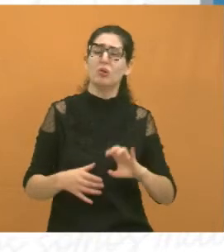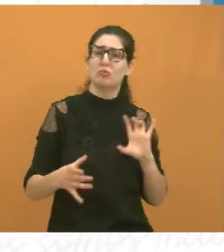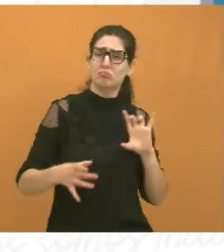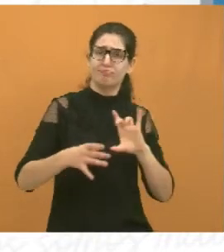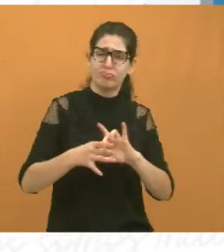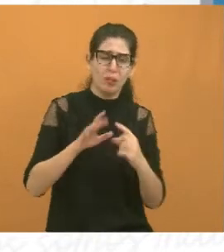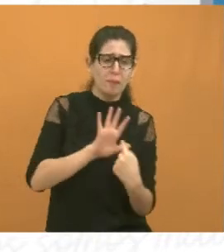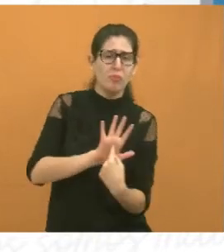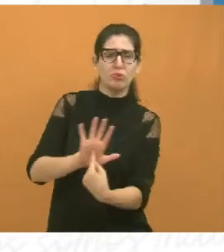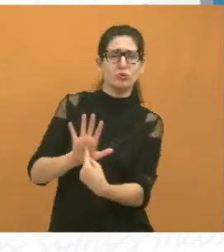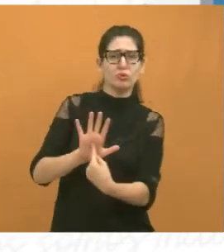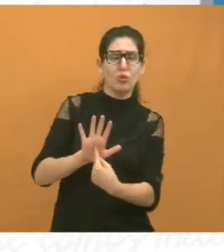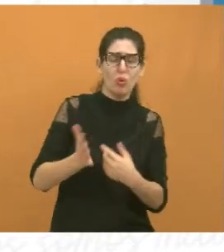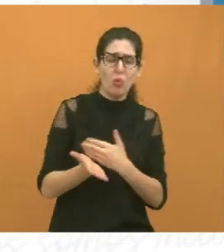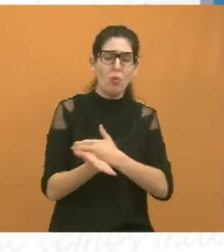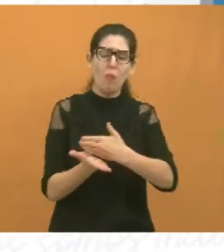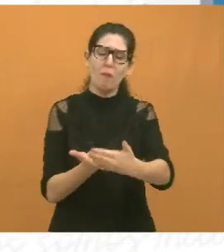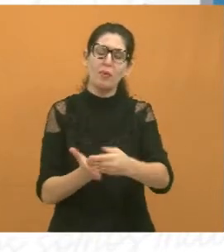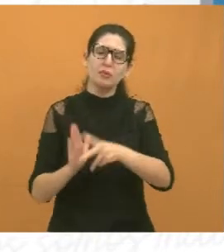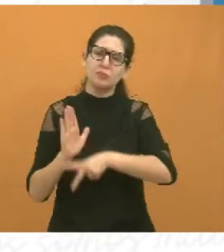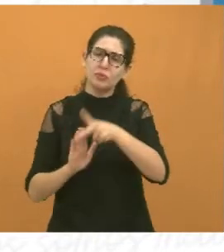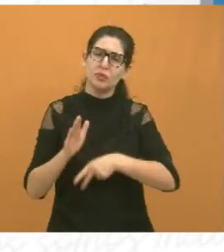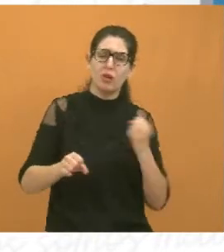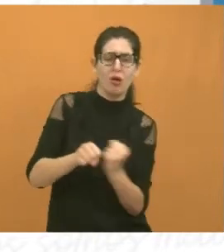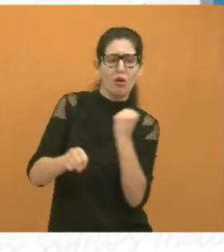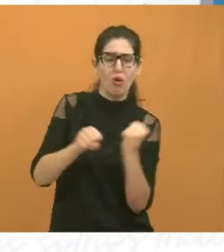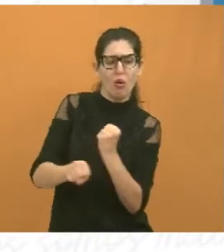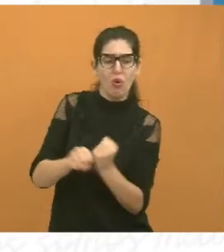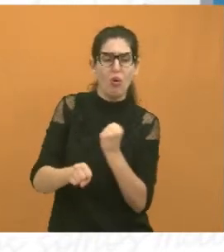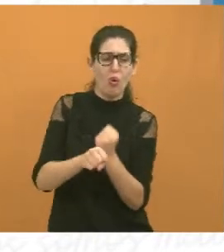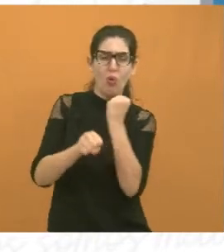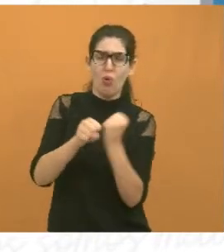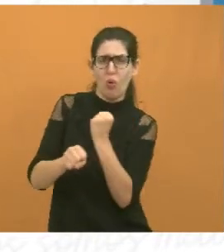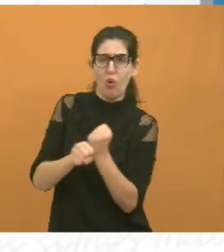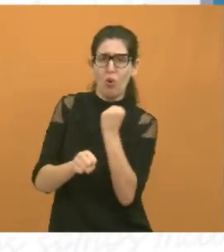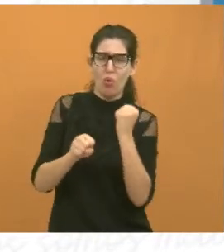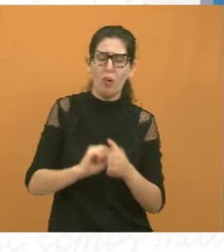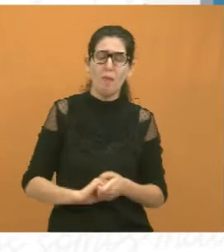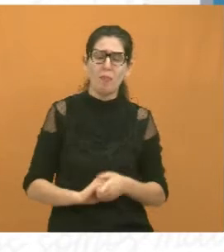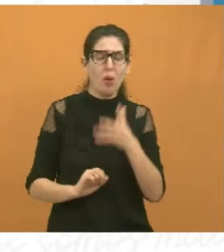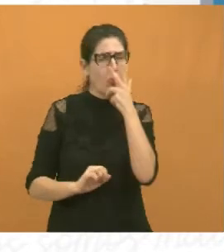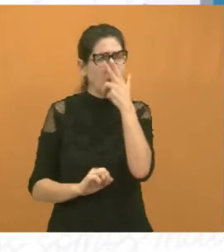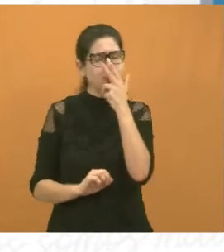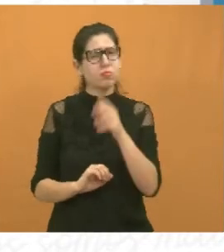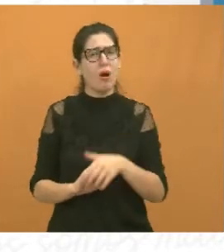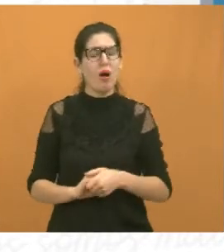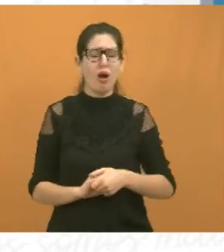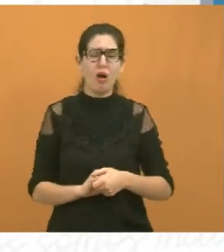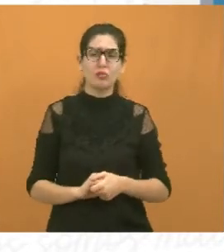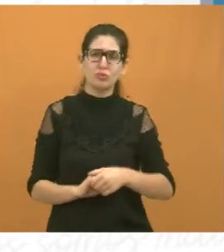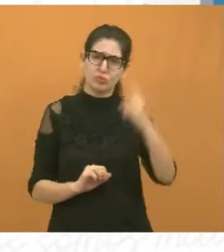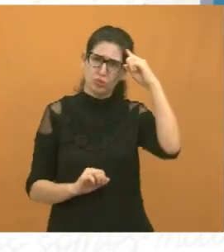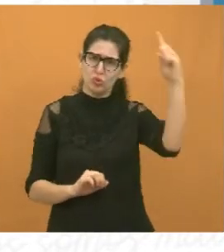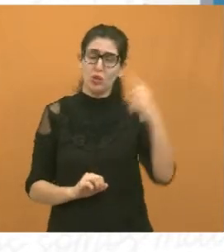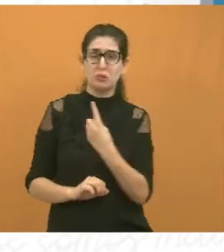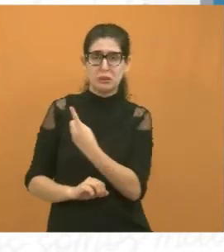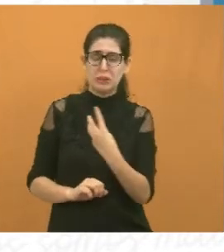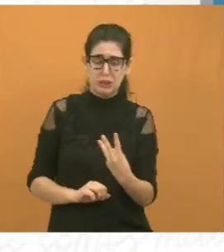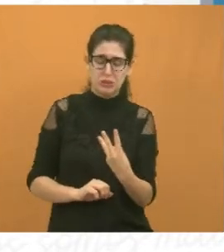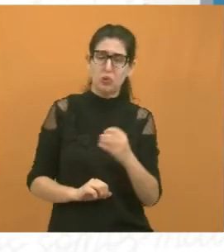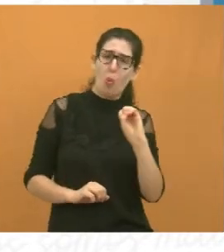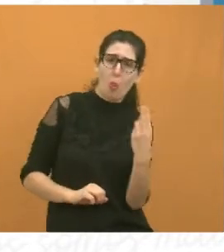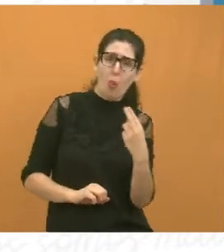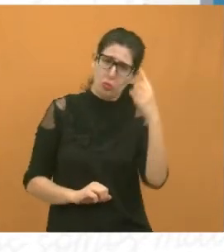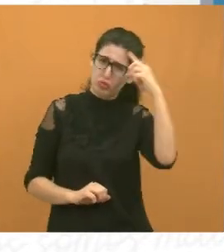esta obra, o início desta obra. Iniciou, me parece que no dia 13, ou